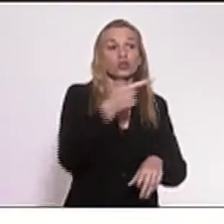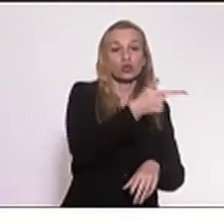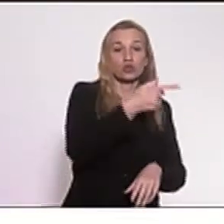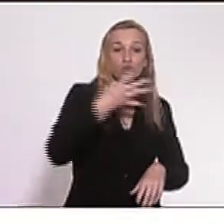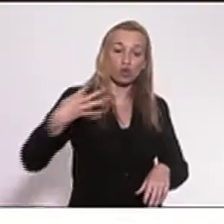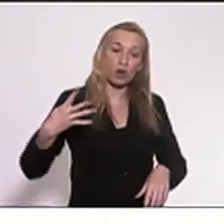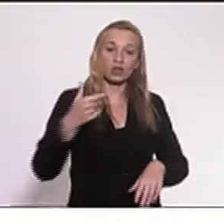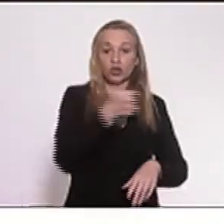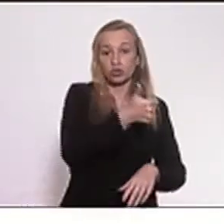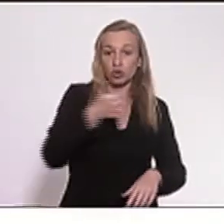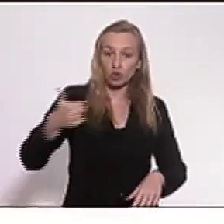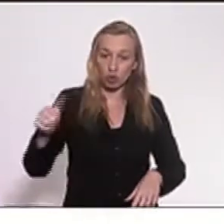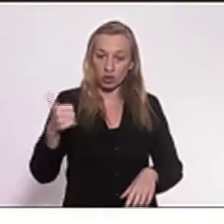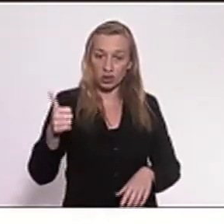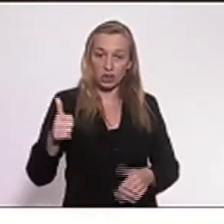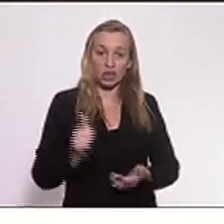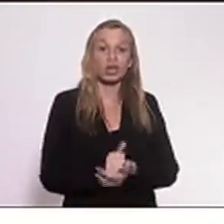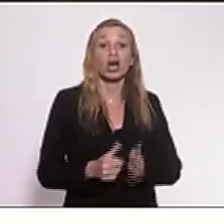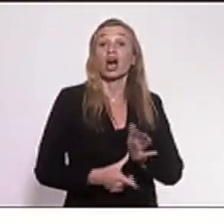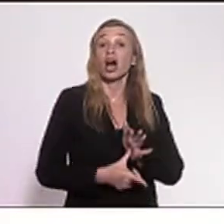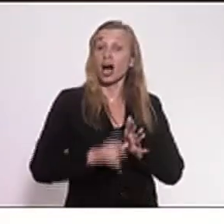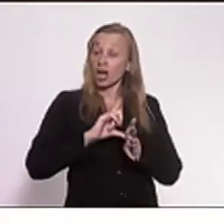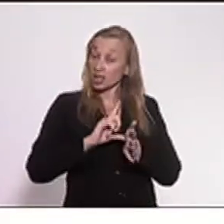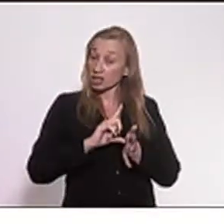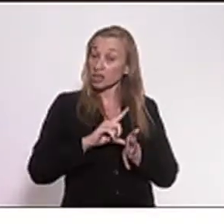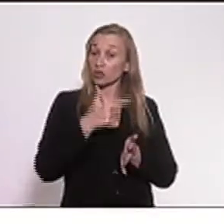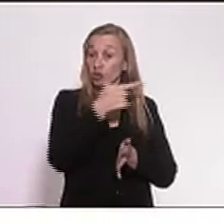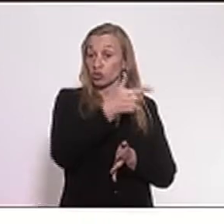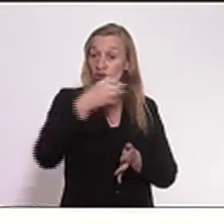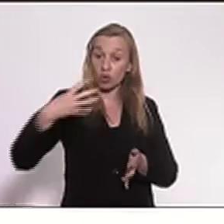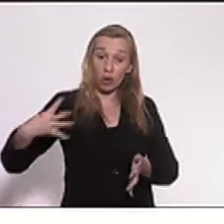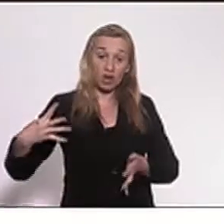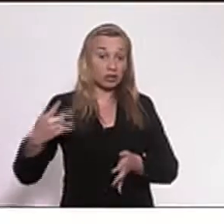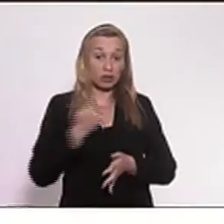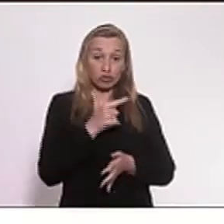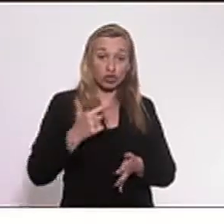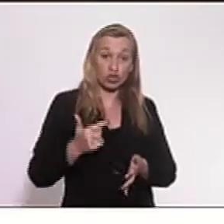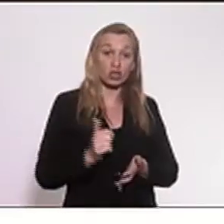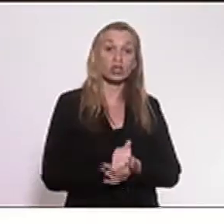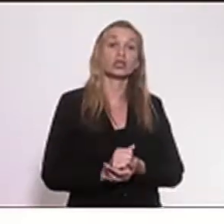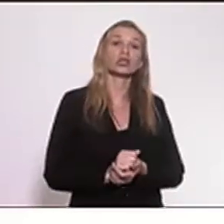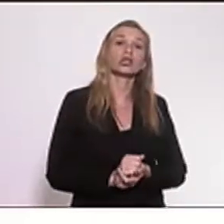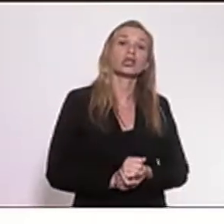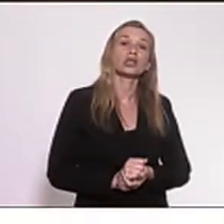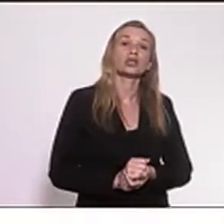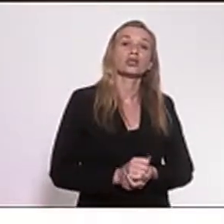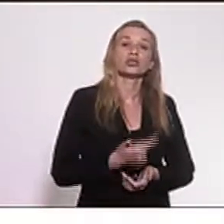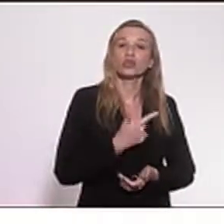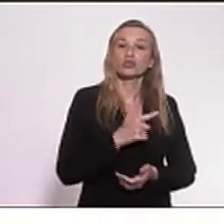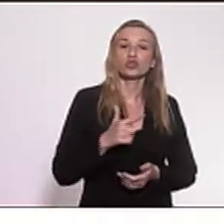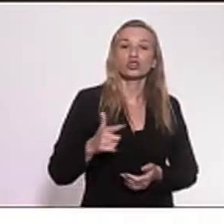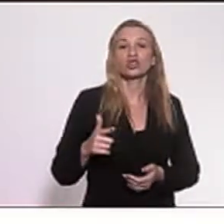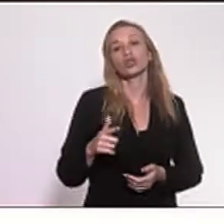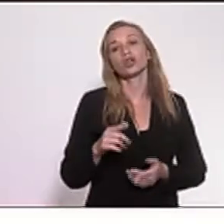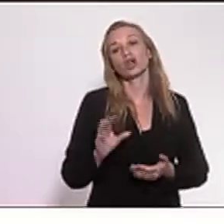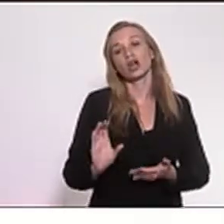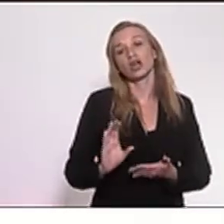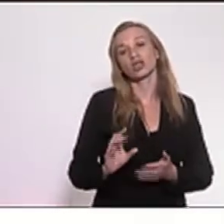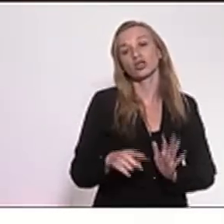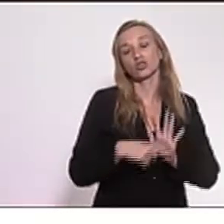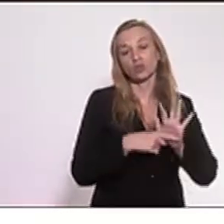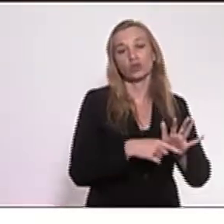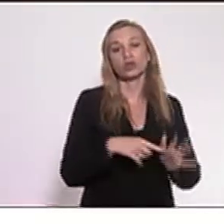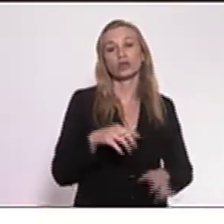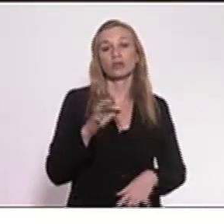2011. Antes de 2004, sequer existia contribuição patronal. Então, obviamente, se não existia sequer contribuição patronal, o